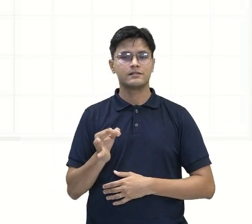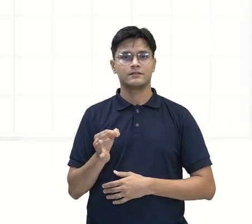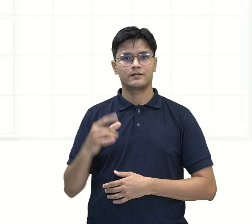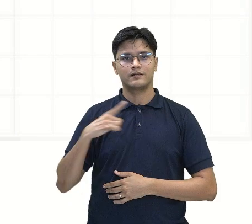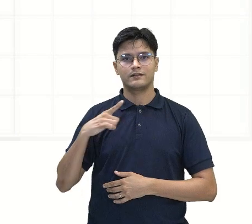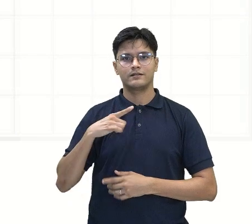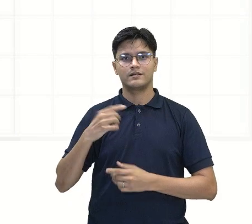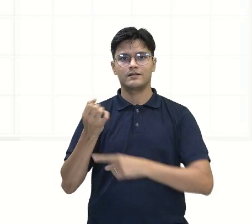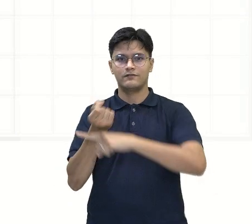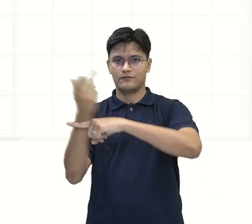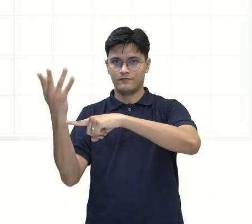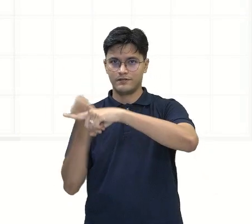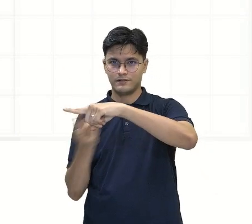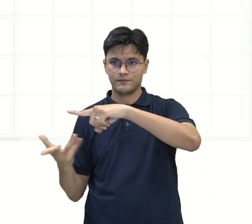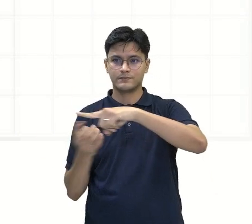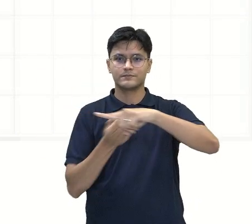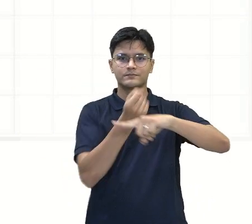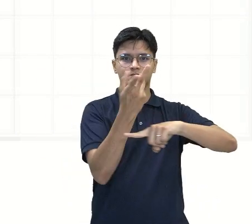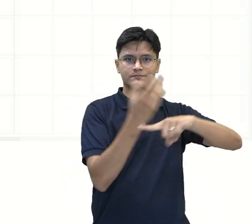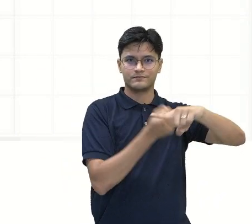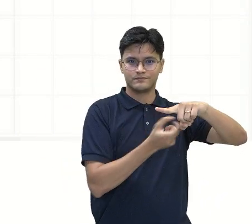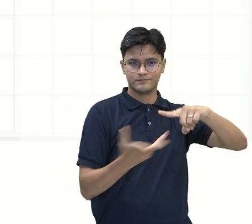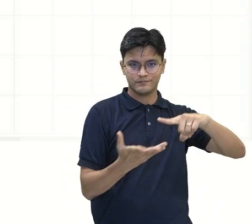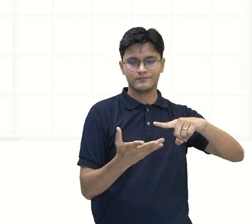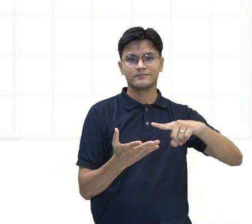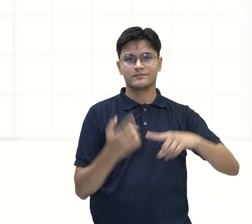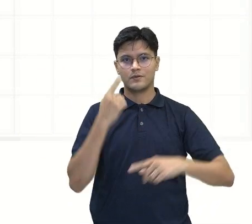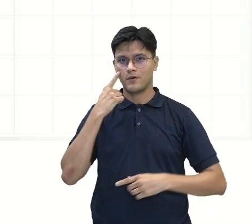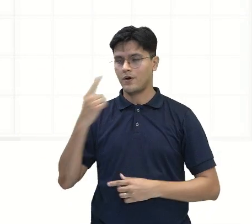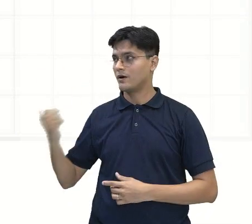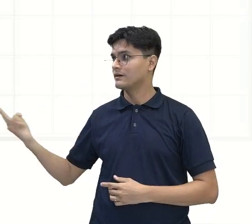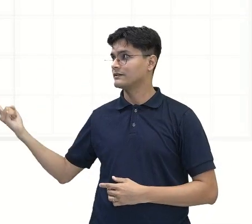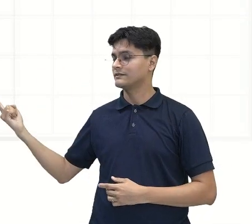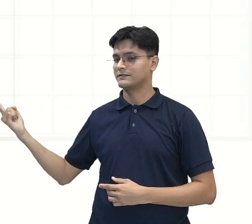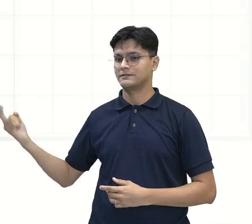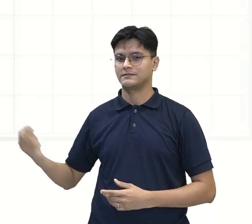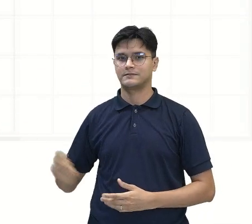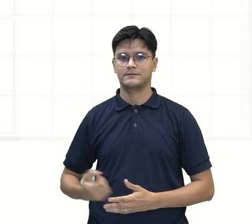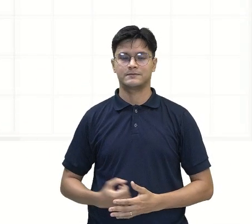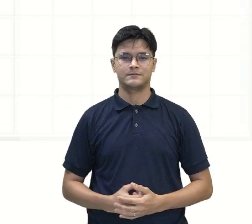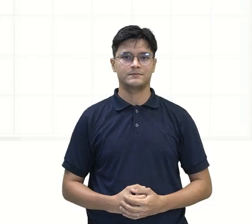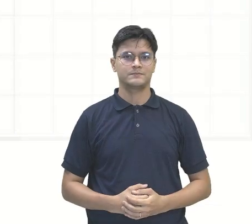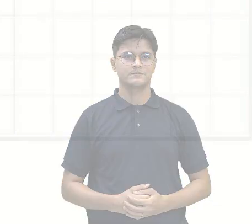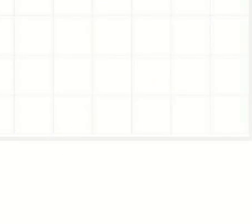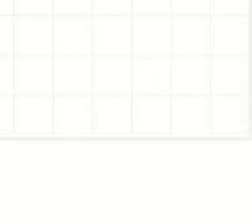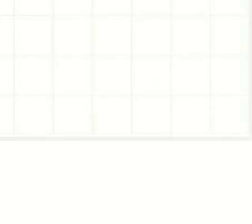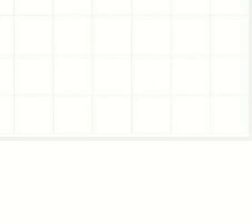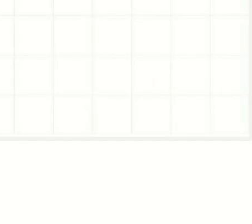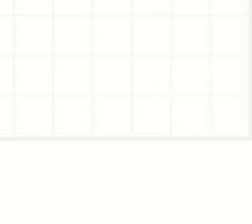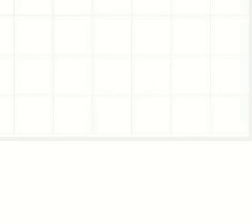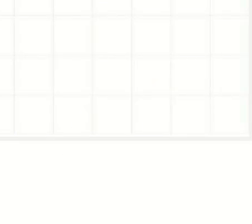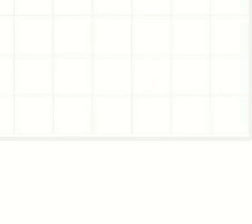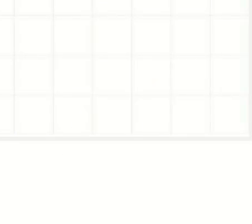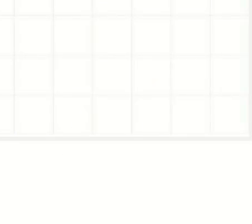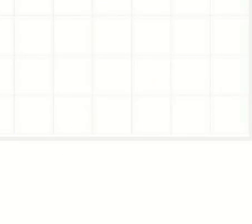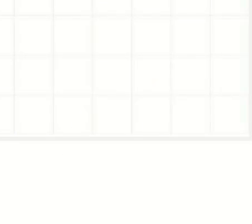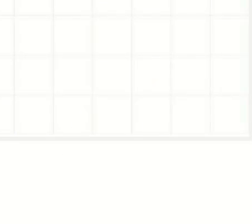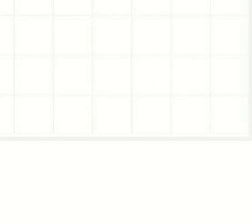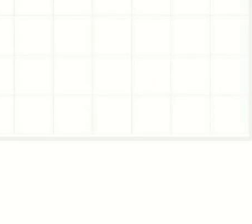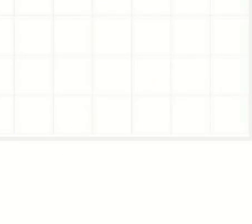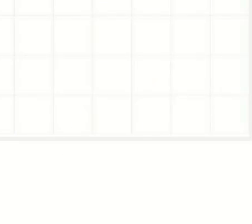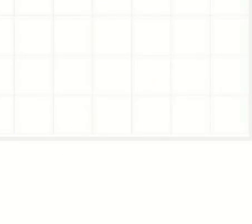duas razões. Ó, a primeira razão que eu tenho é 5 sobre 7 e a outra razão